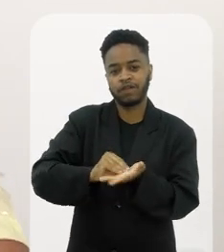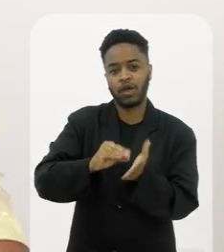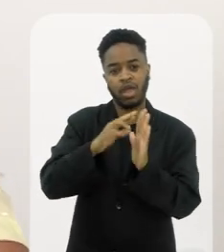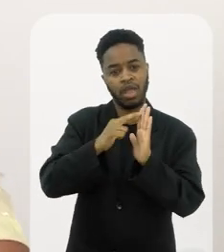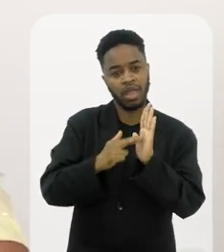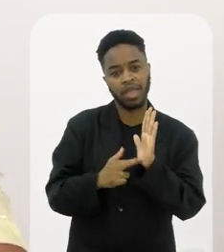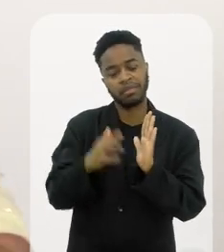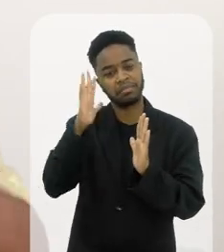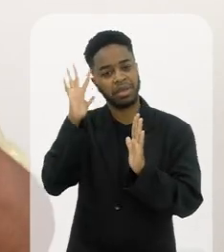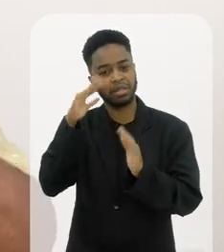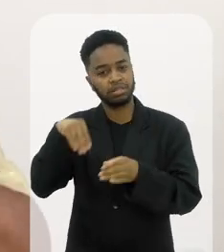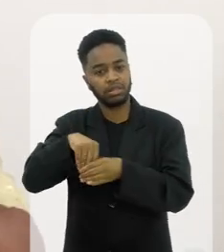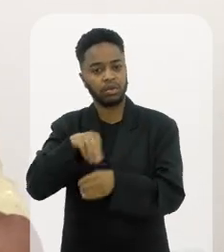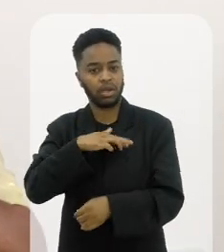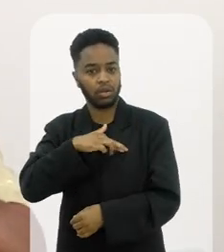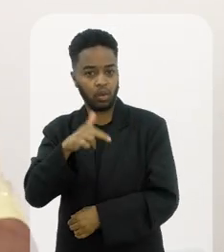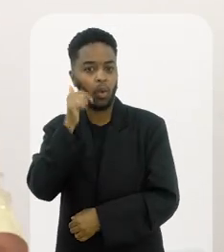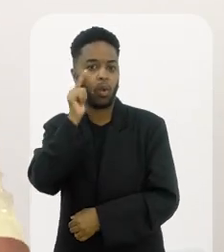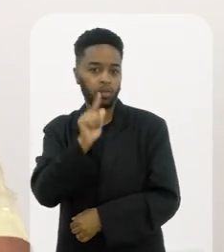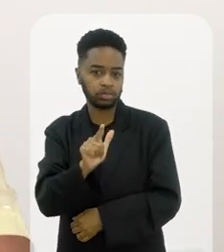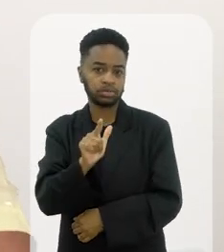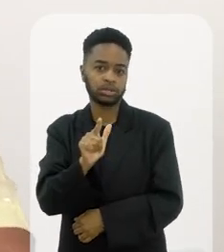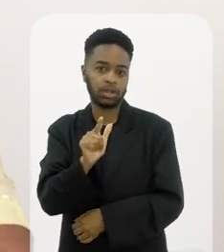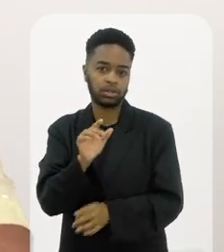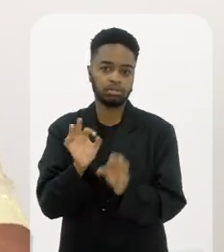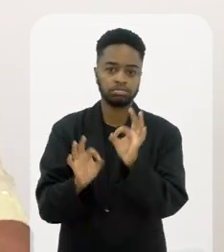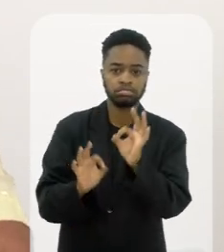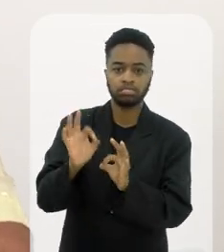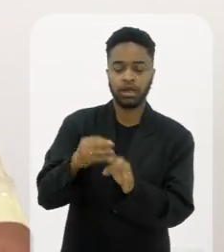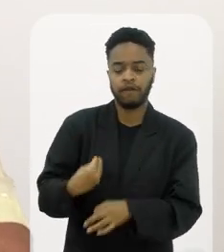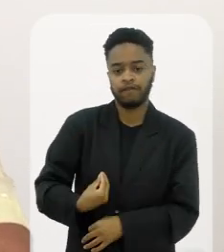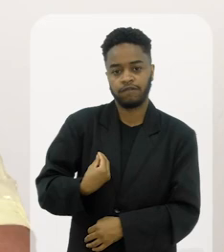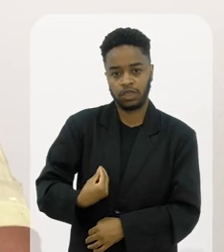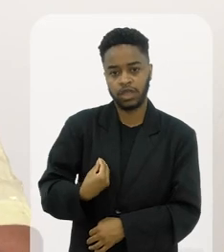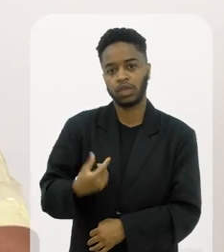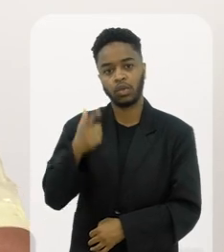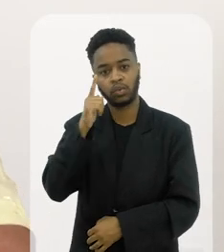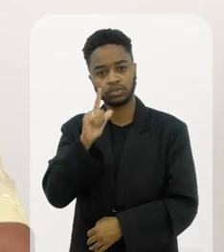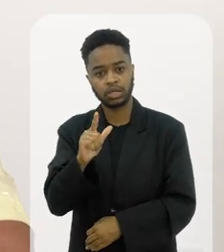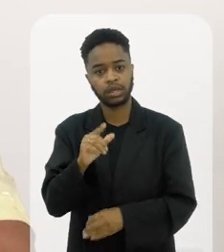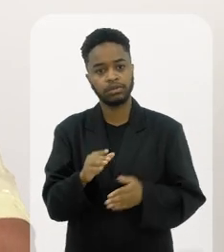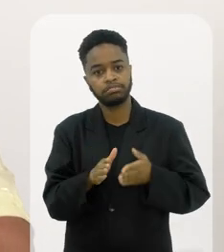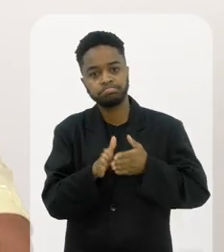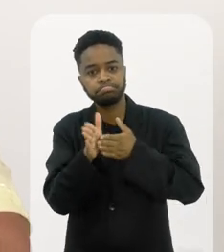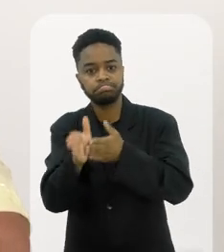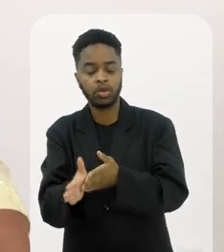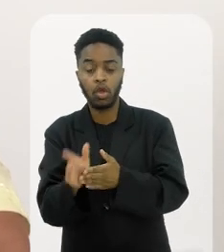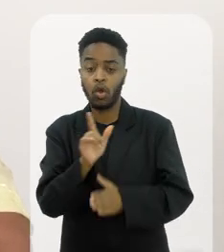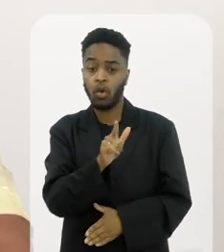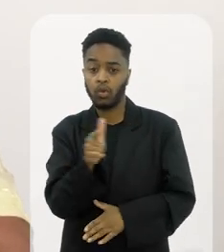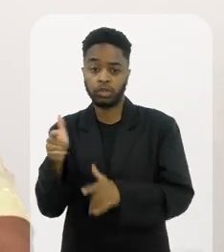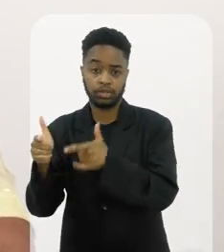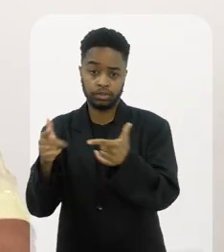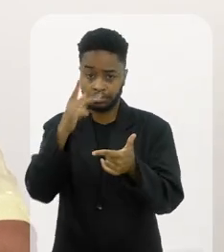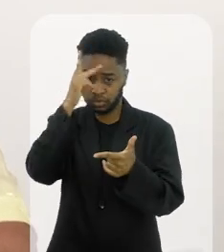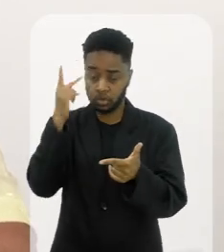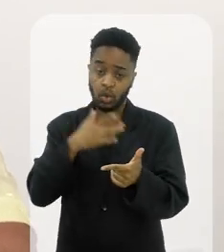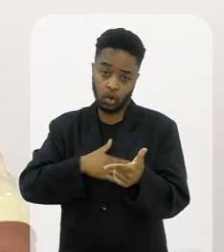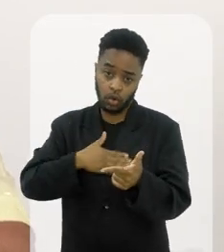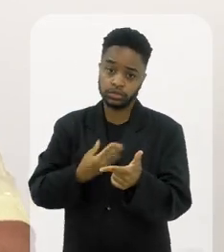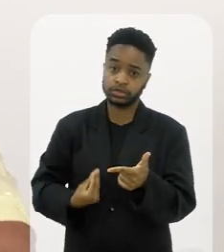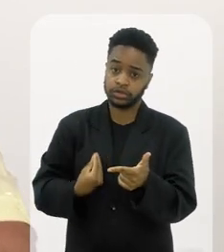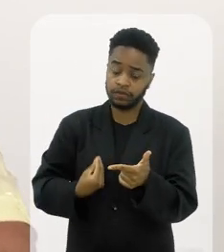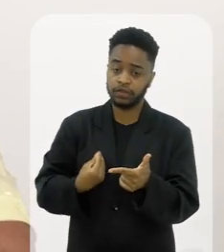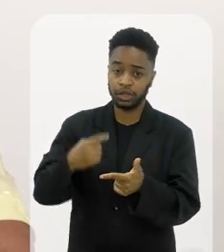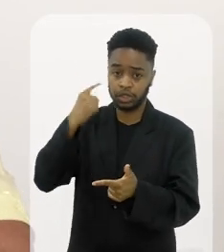muito desregrada e aí acham que ali eles vão conseguir dar essa sintonizada. Outros porque gostam mesmo da